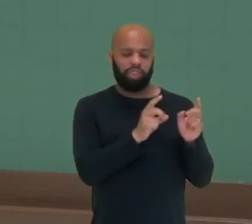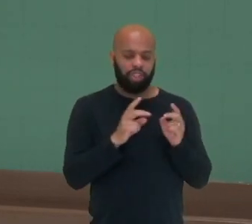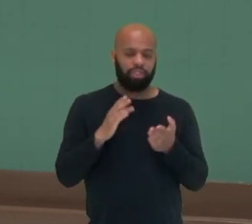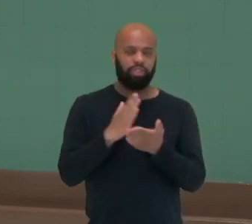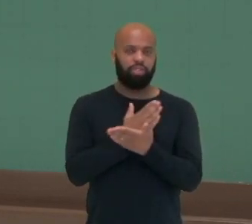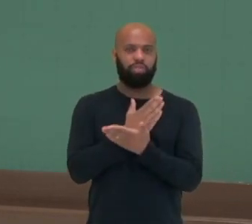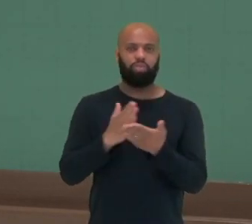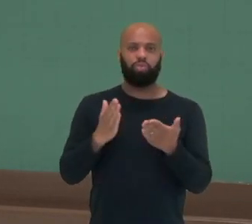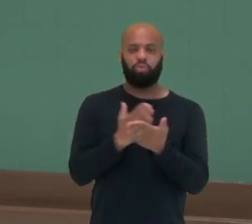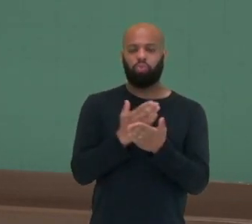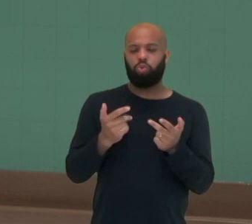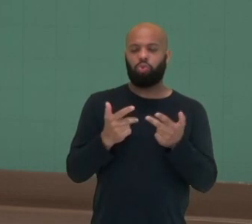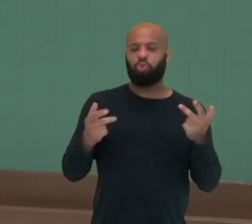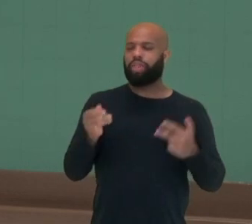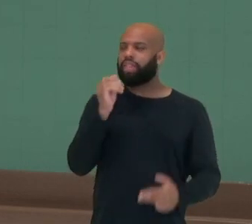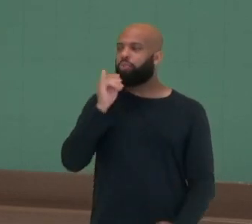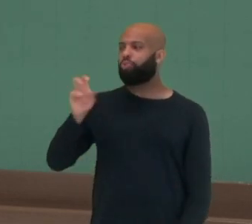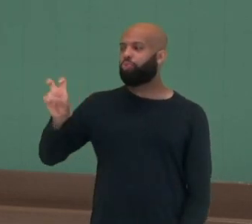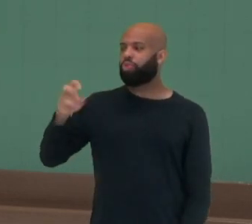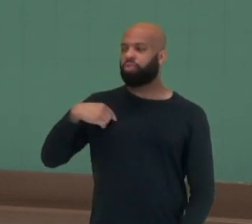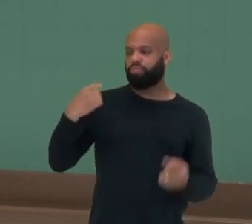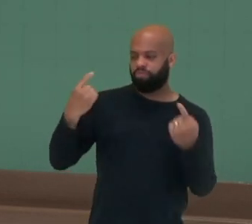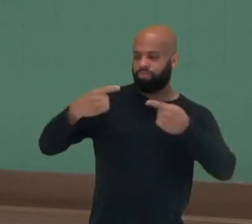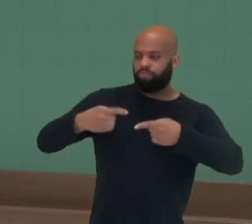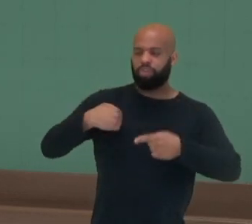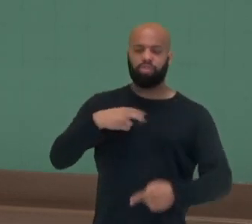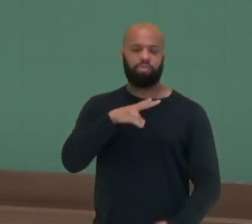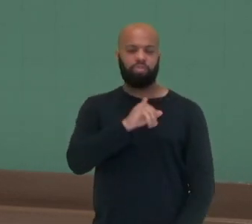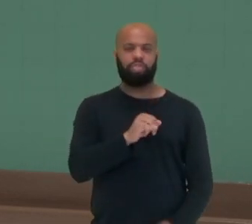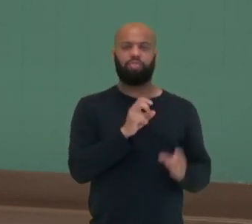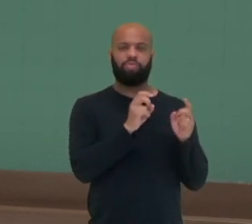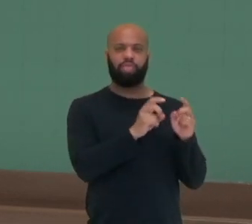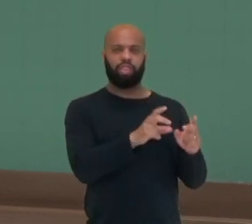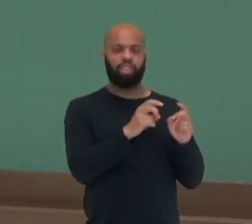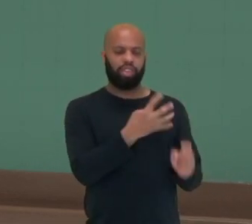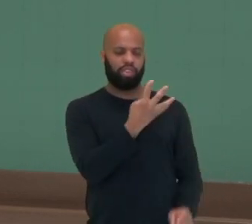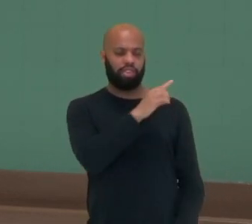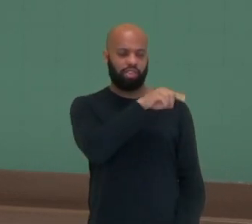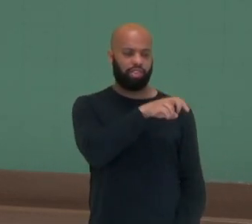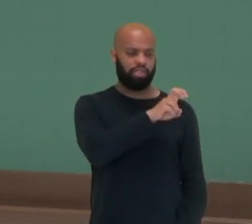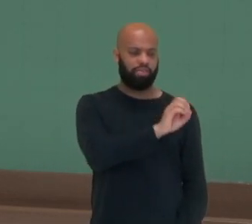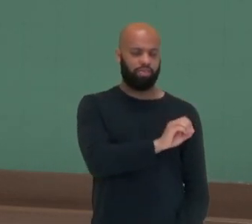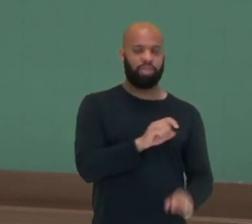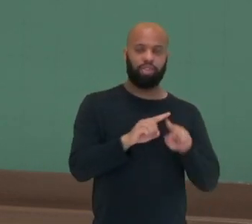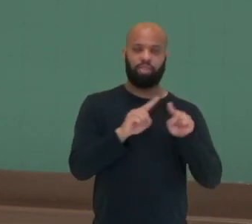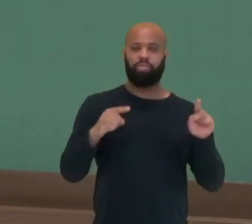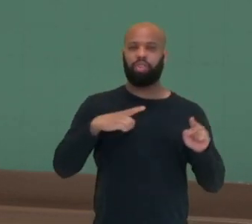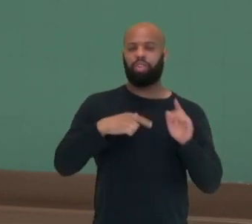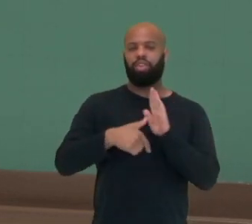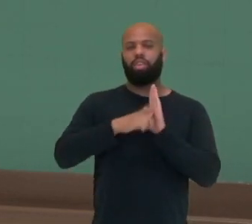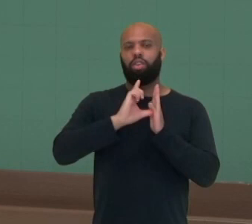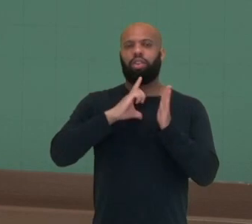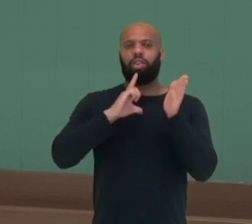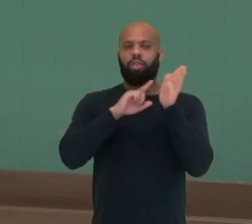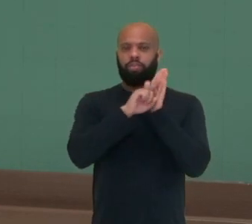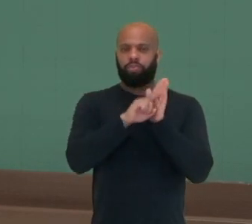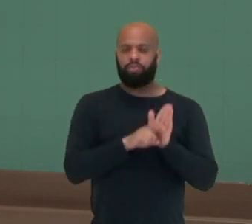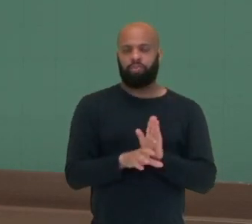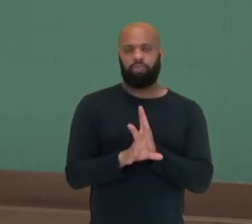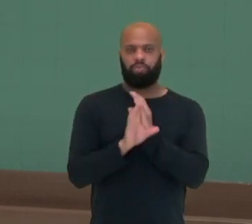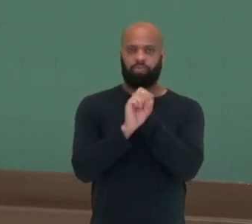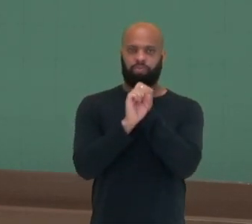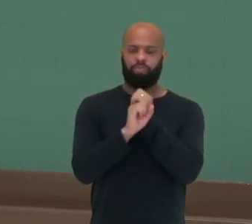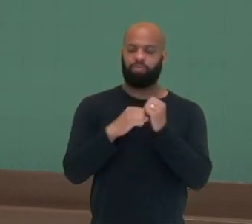a 5, eu vou dizer assim, para eu concorrer eu vou ter que vender a 4,50. Mas primeiro você vai ter que fazer o levantamento